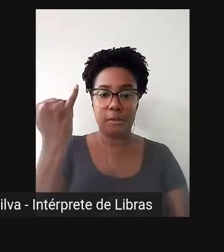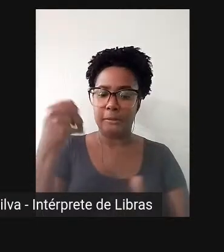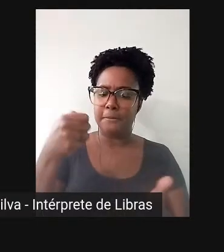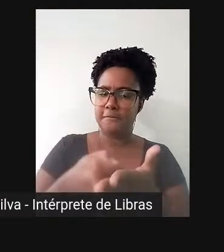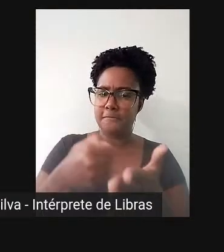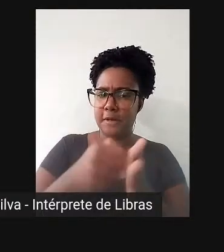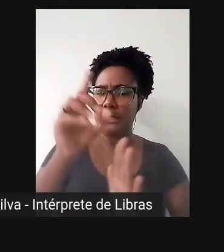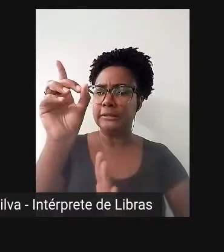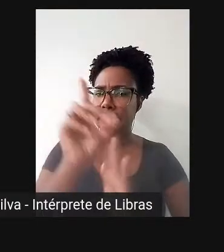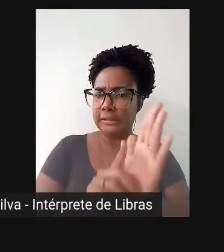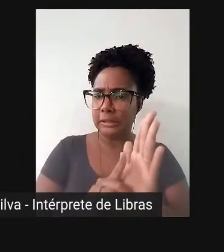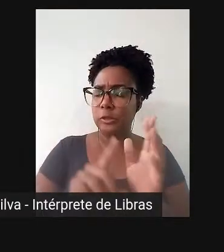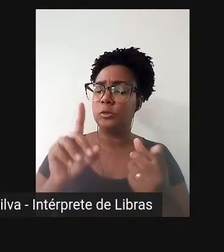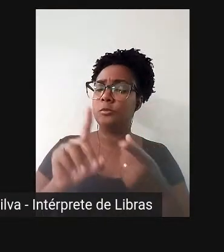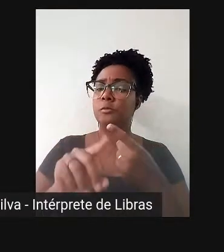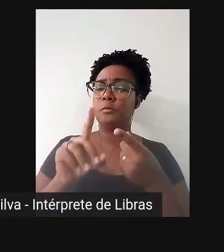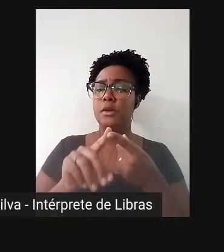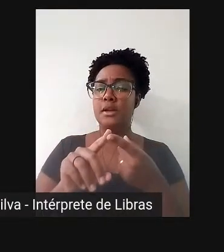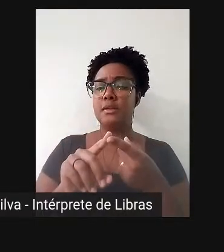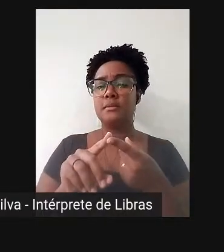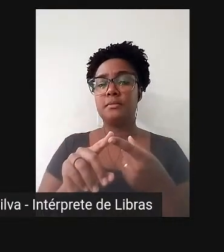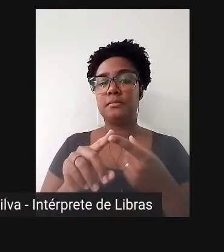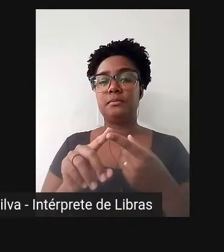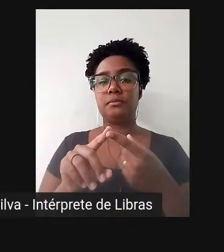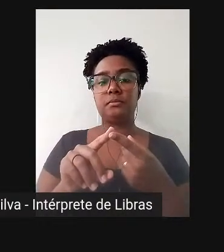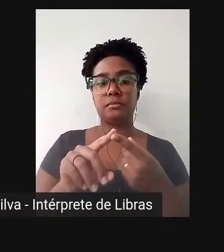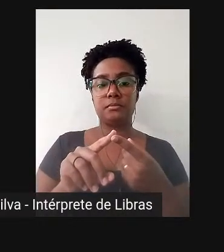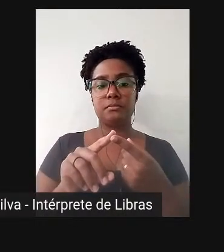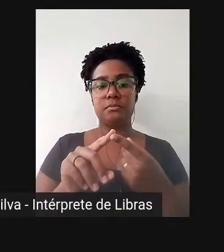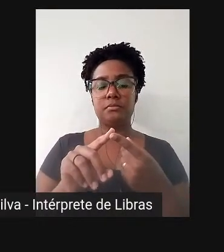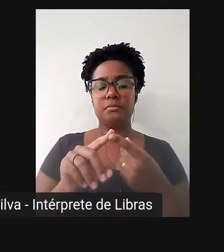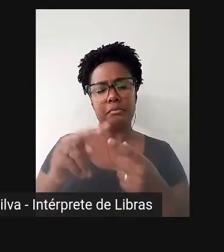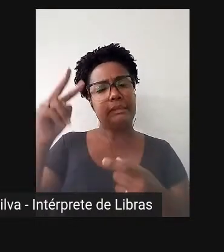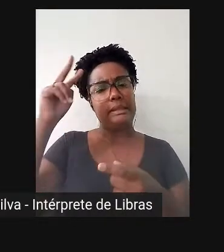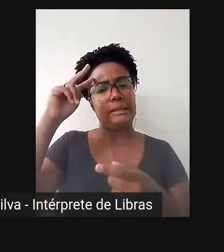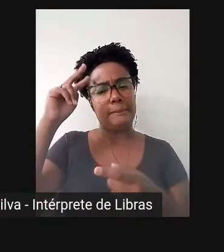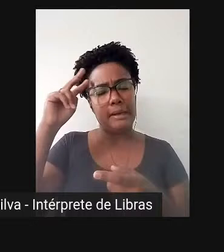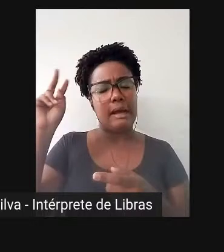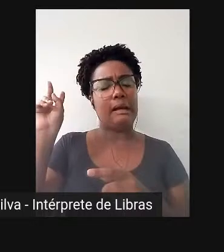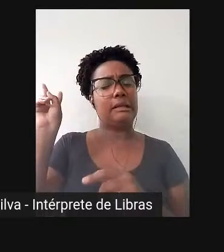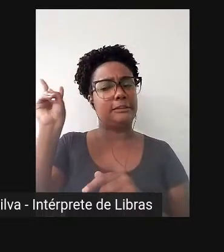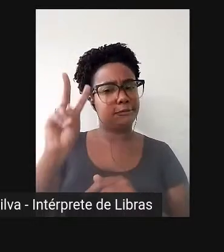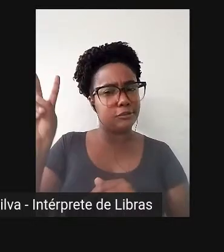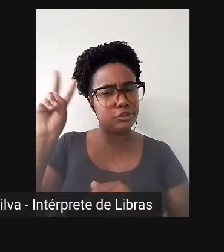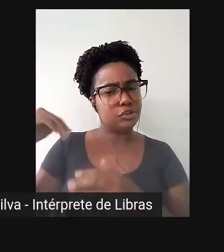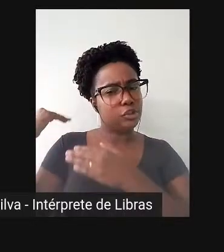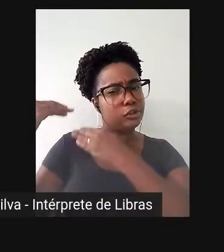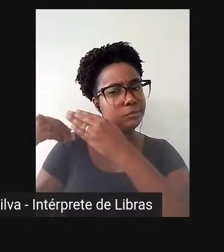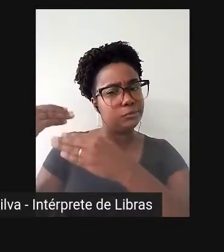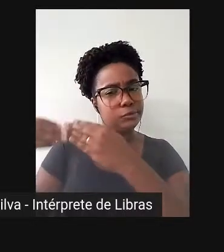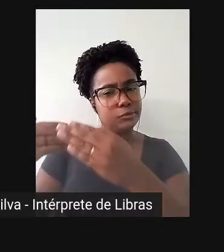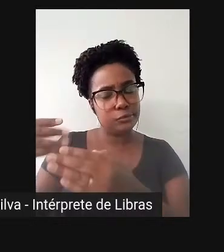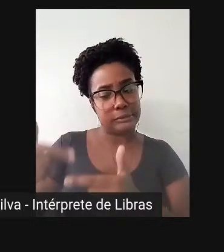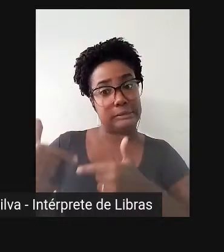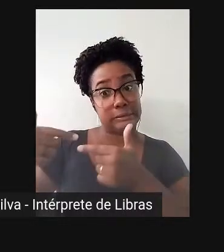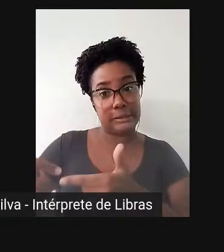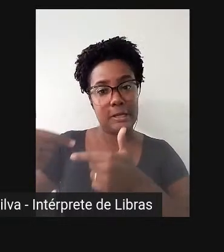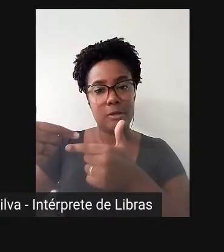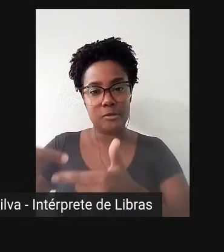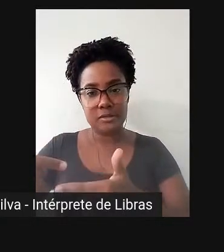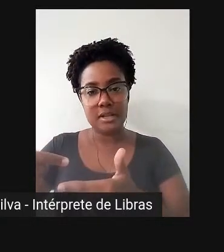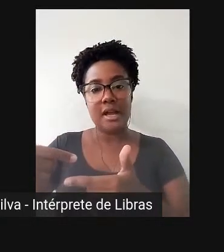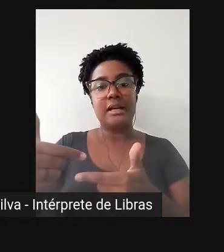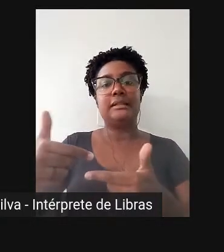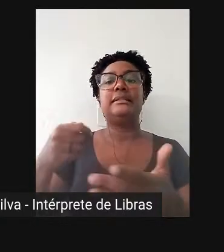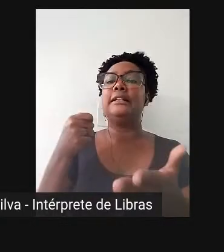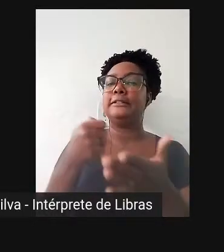né, ter esse resgate histórico como uma representação da luta incessante que é a